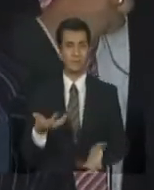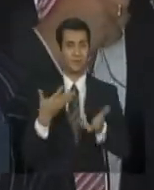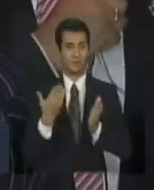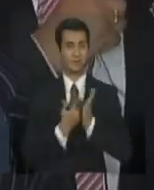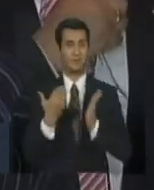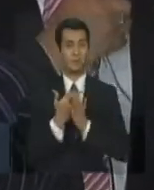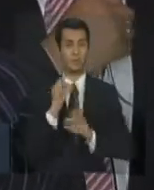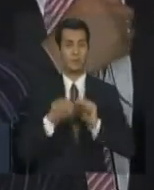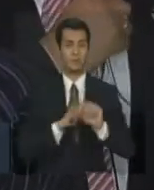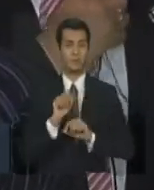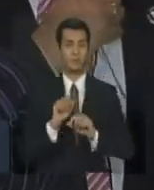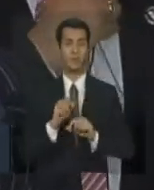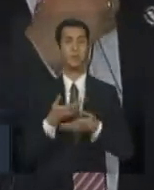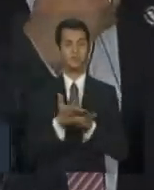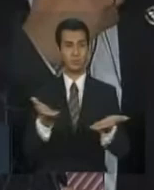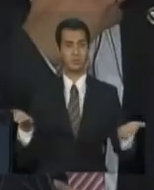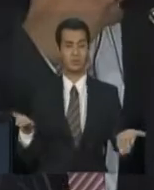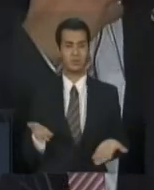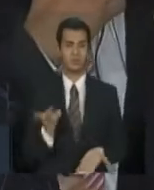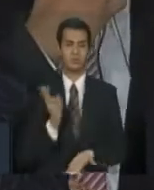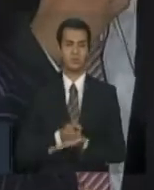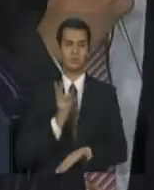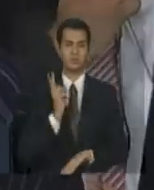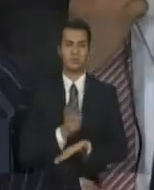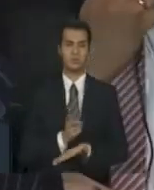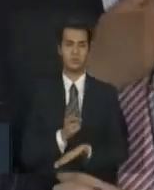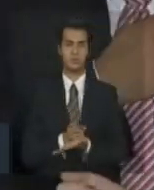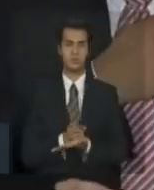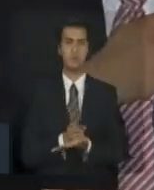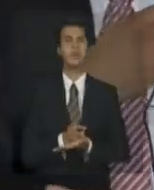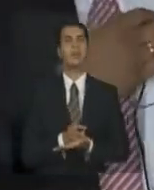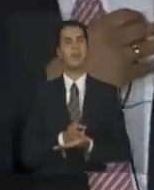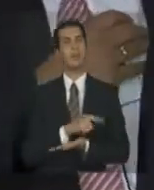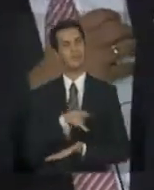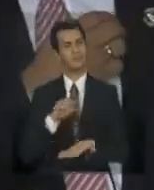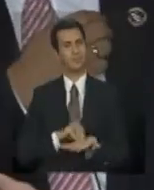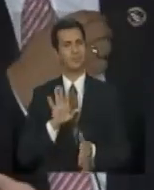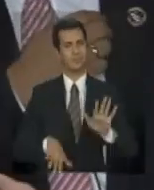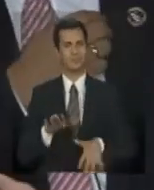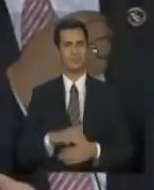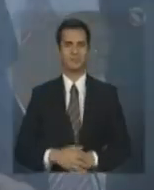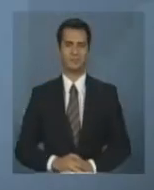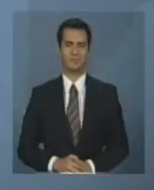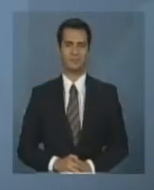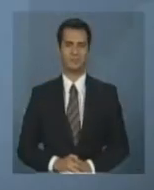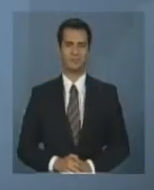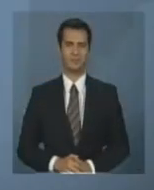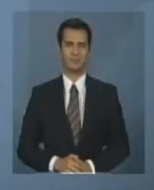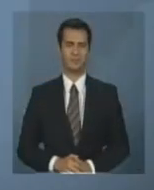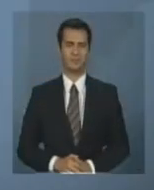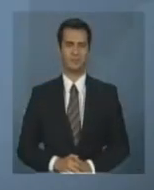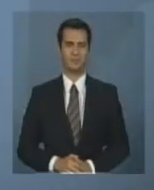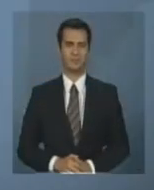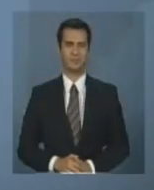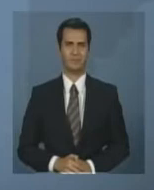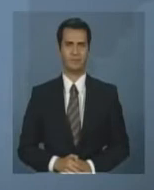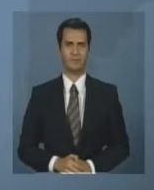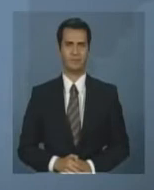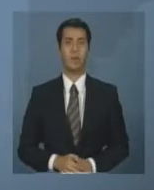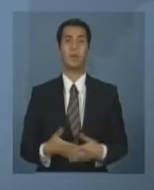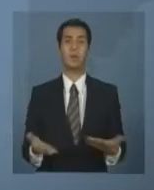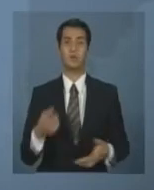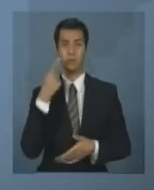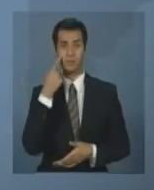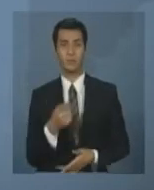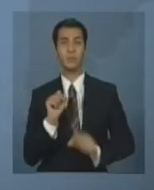essas declarações de amores de vocês, que não vêm é que fazem falta para mim. Beijo. Esta foi a entrevista